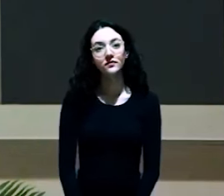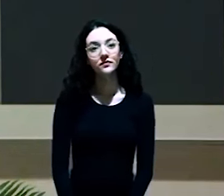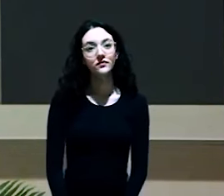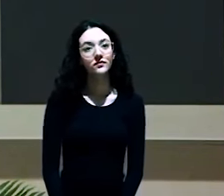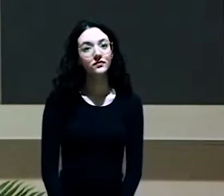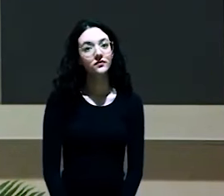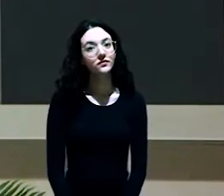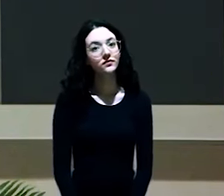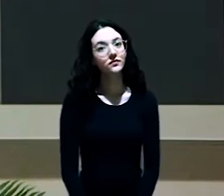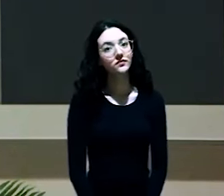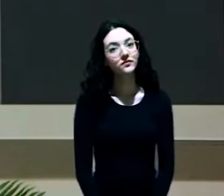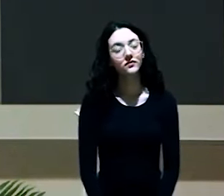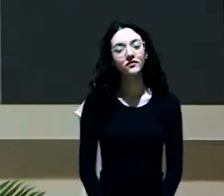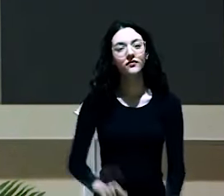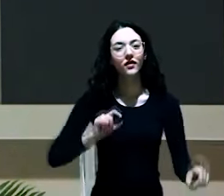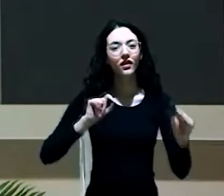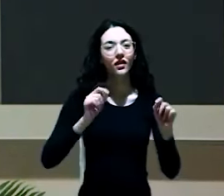Ahí está el Espíritu, ahí está, ahí está.